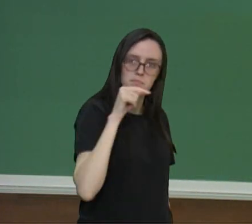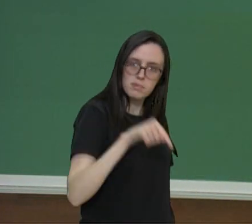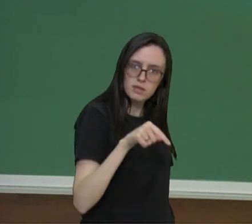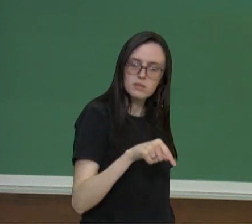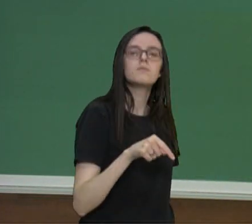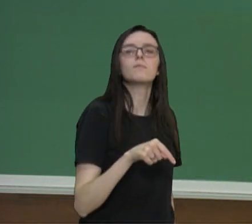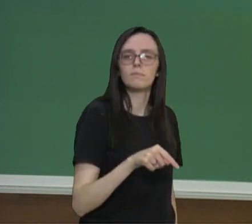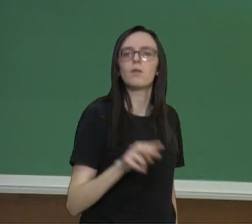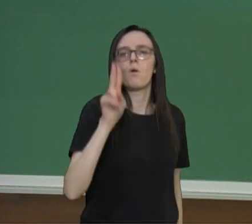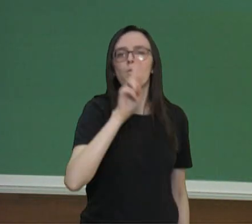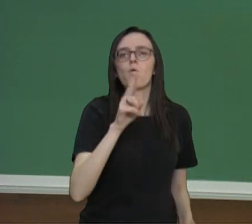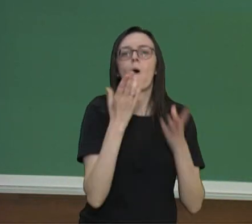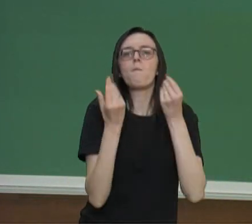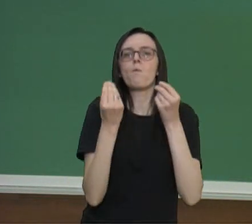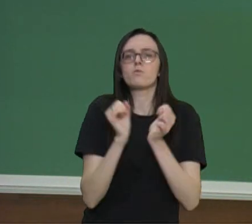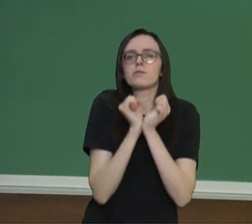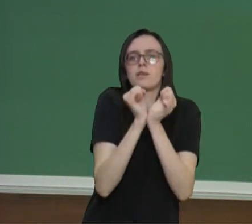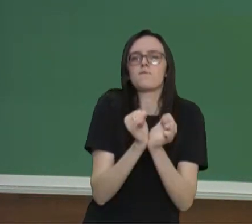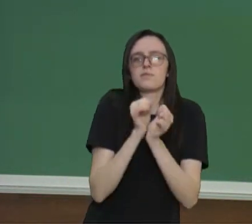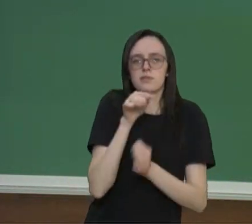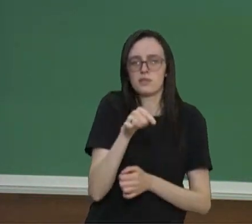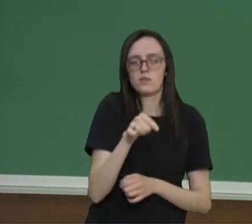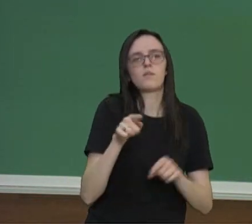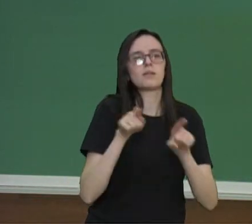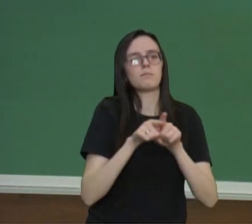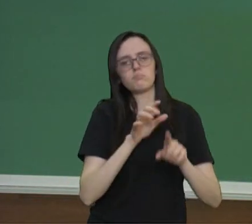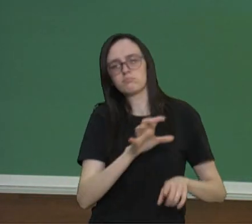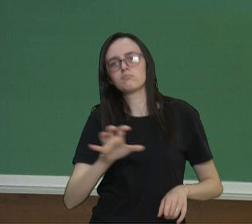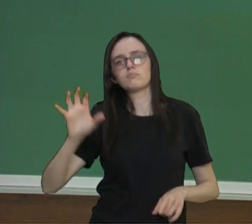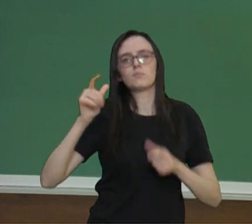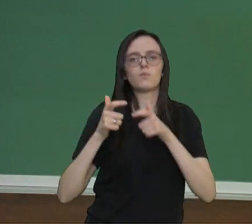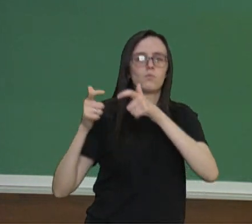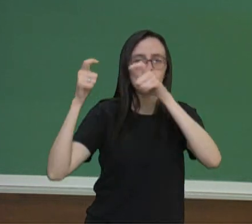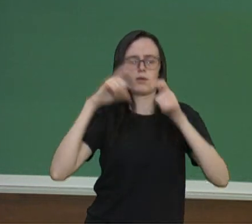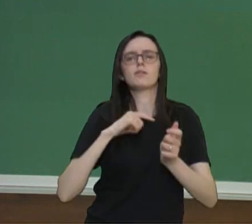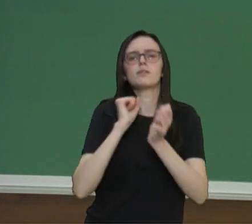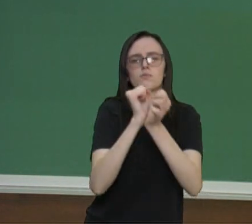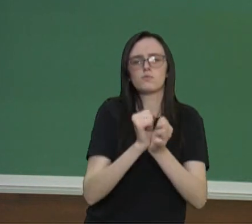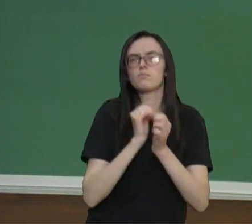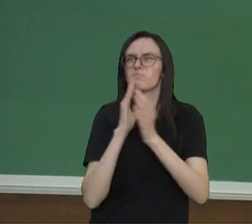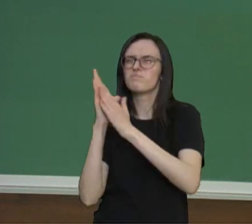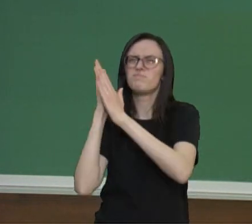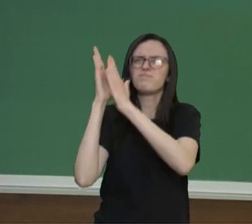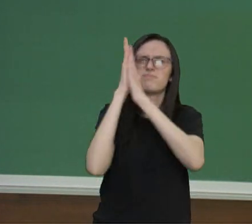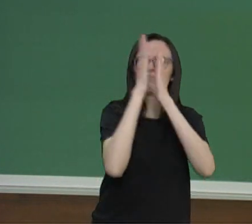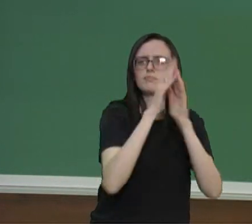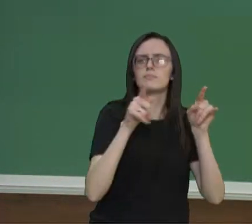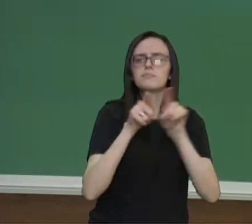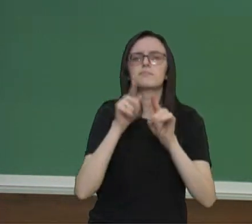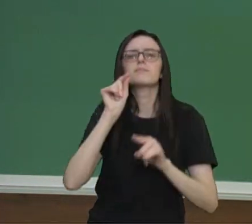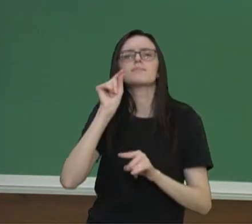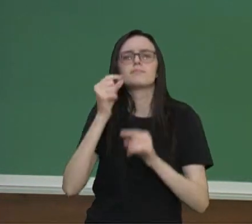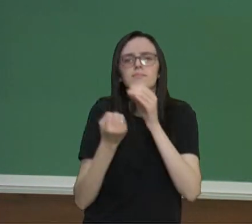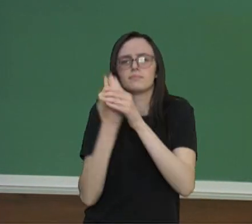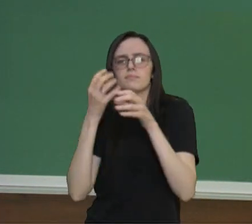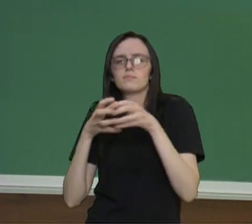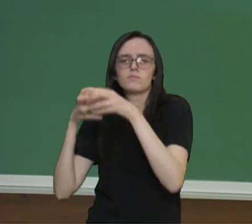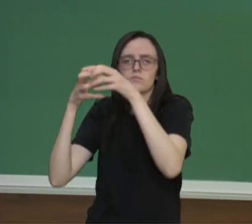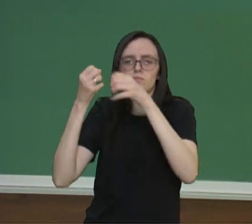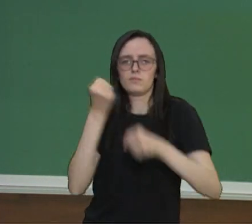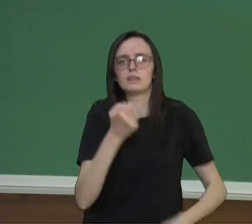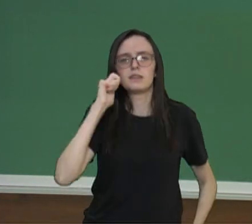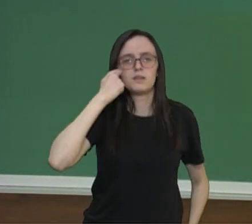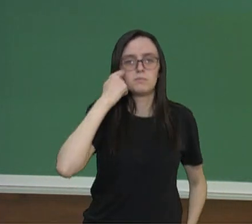América, usou muito a escravidão e em todos esses lugares os escravos fugiam e formavam os seus